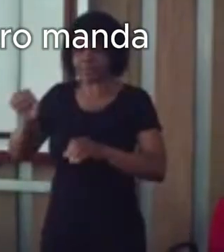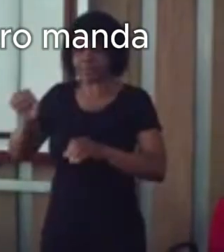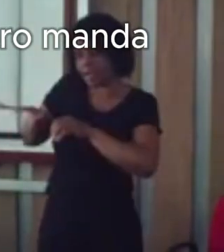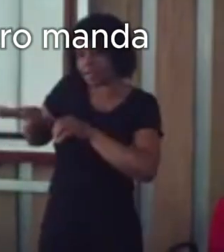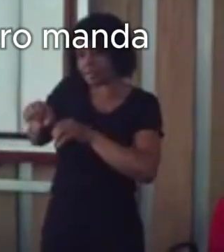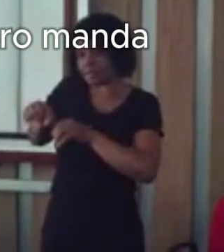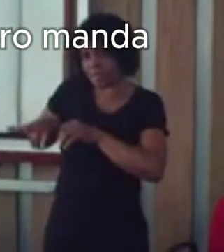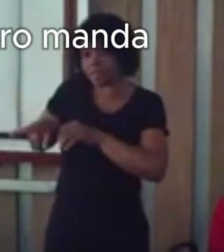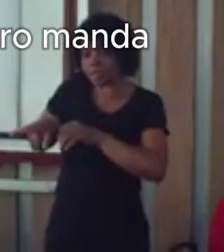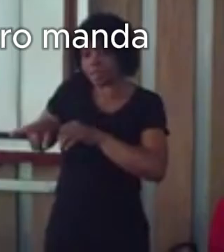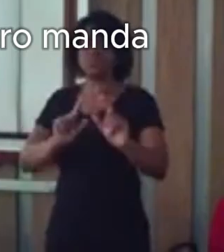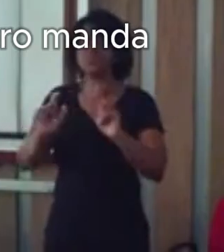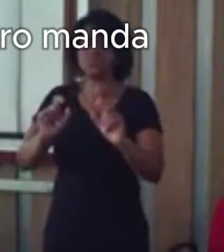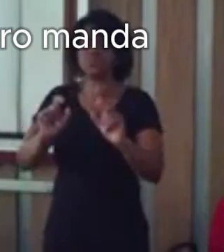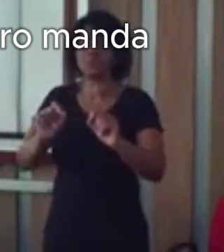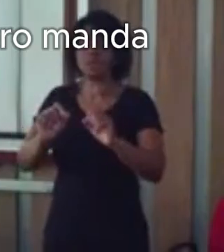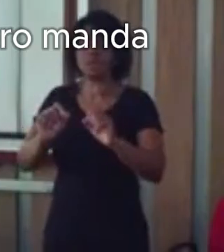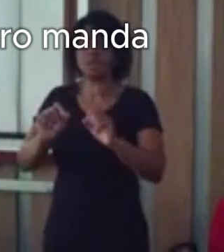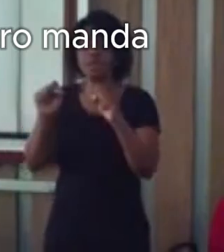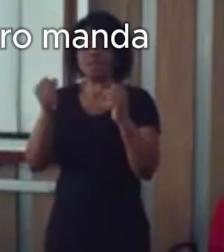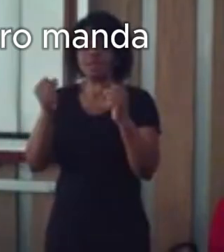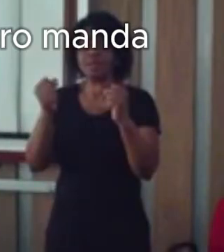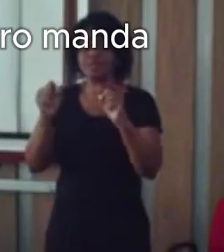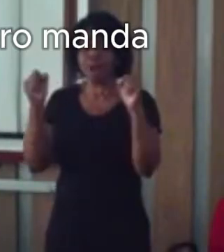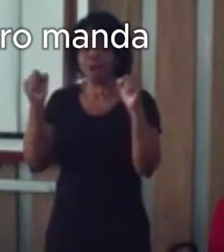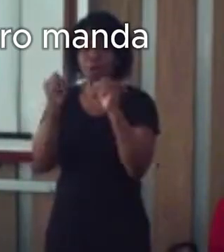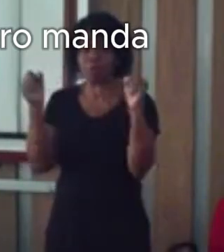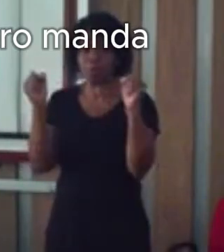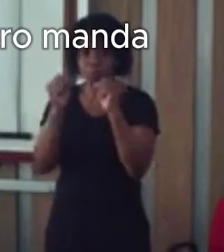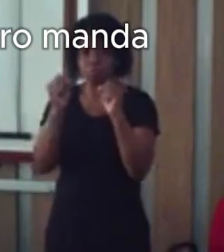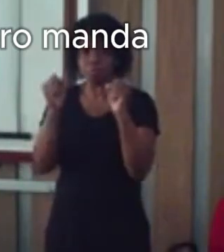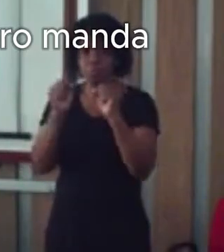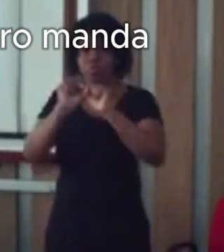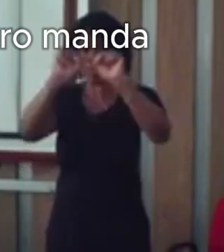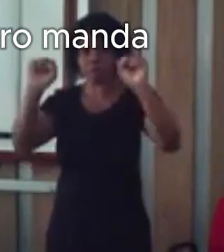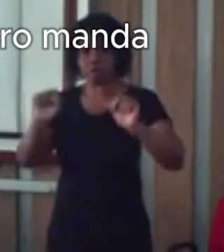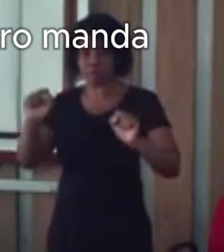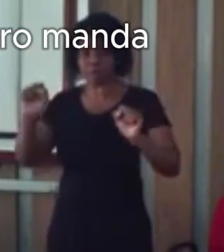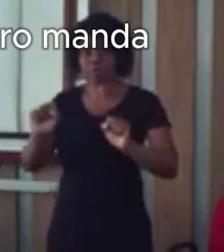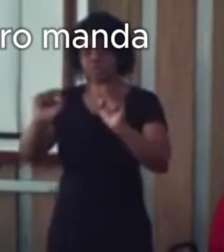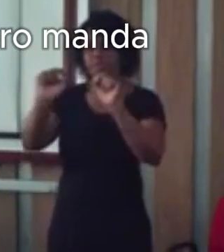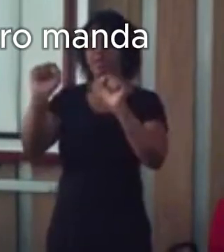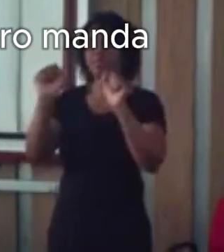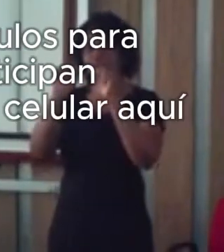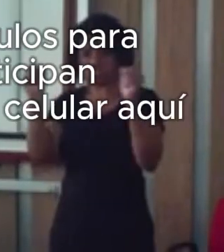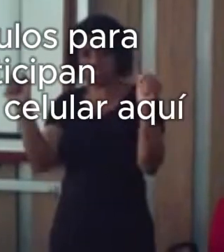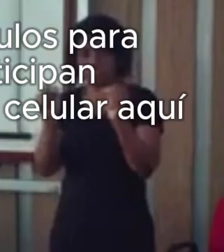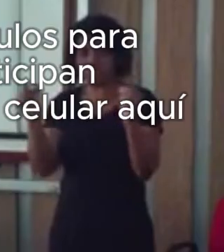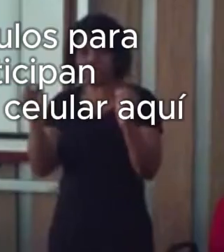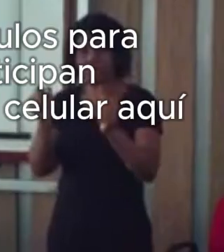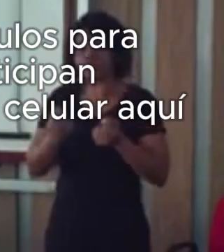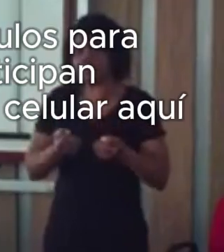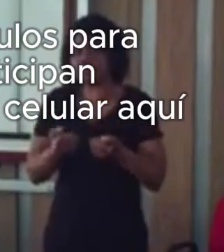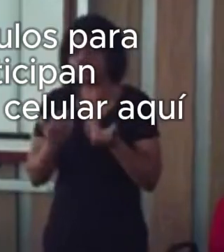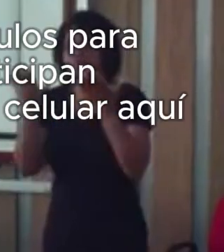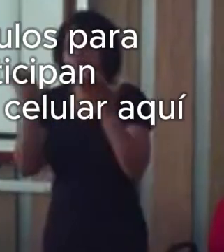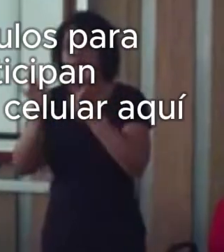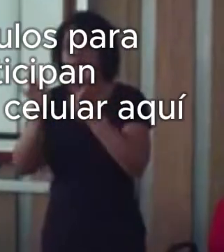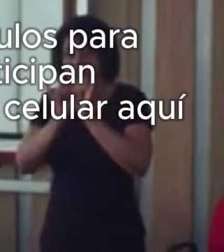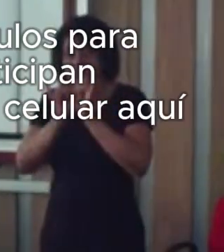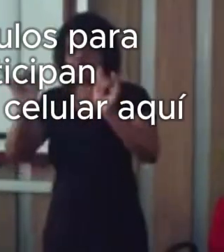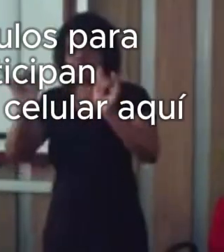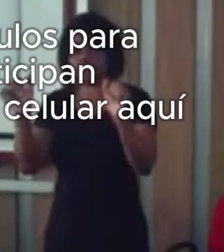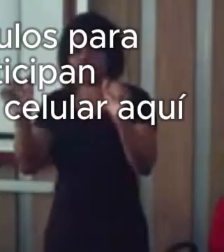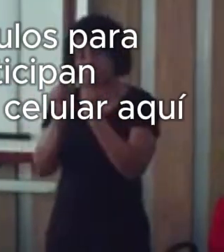né, que vão inervar os músculos. É o sistema nervoso periférico que vai, através dos nervos, levar a informação até o músculo para a